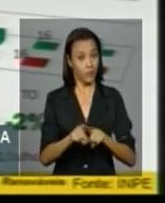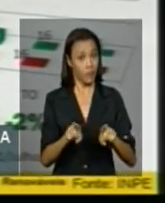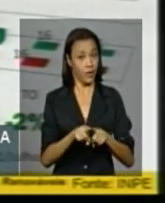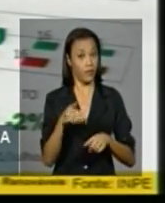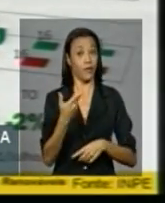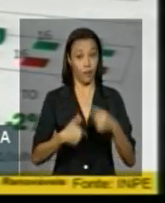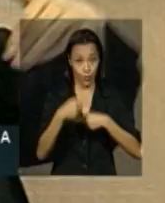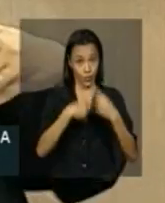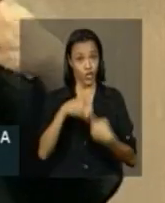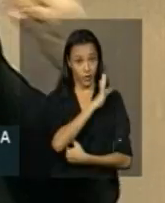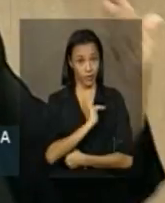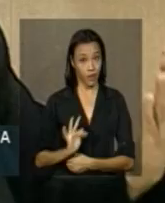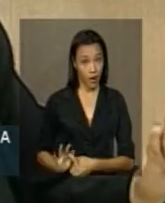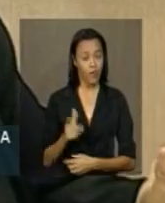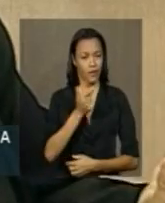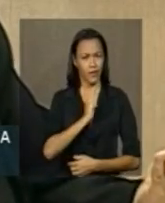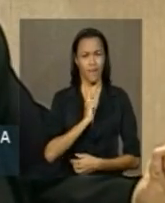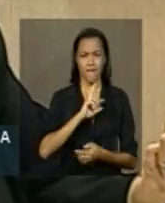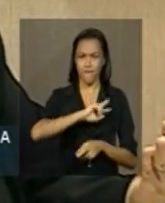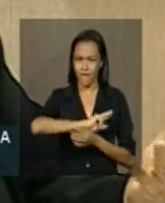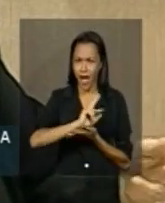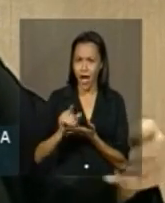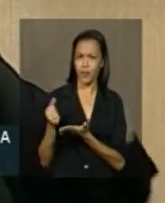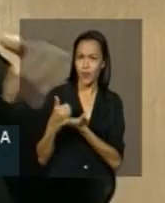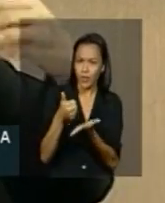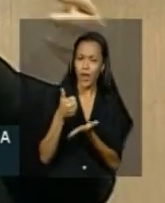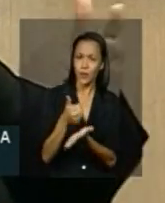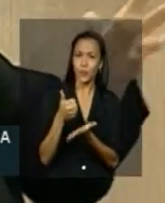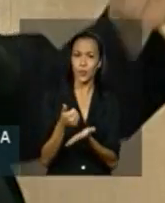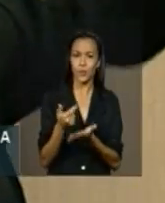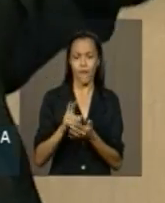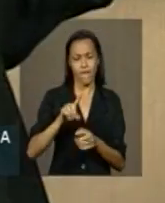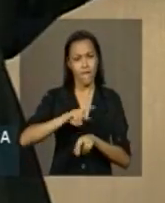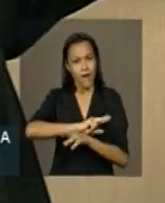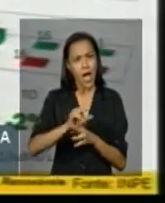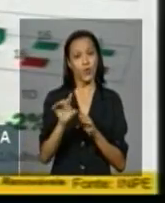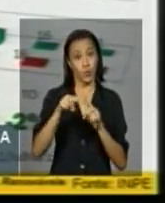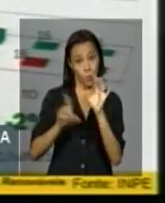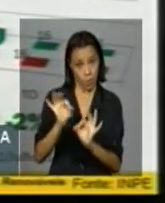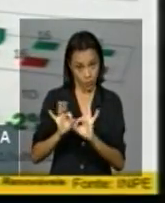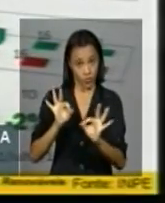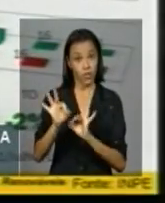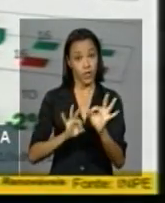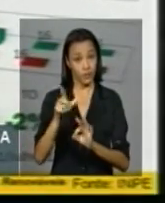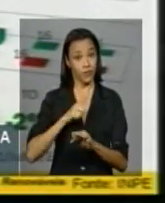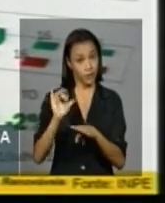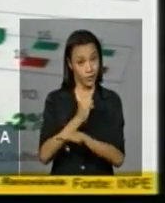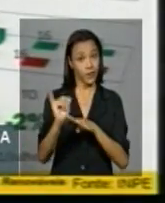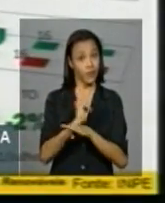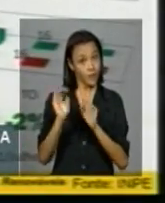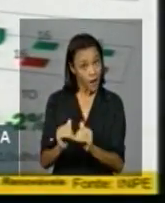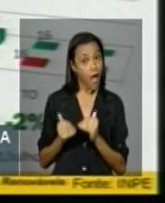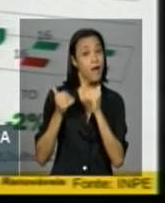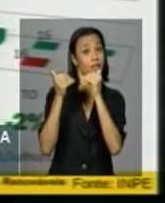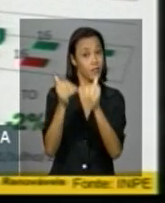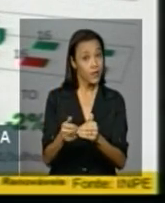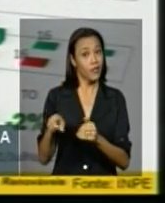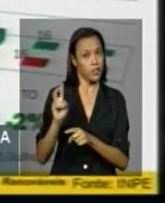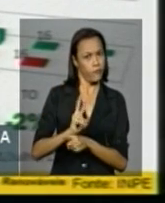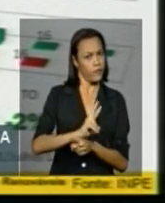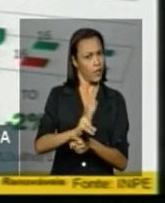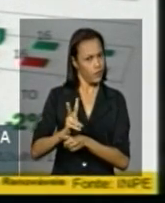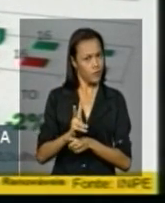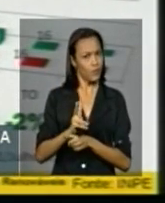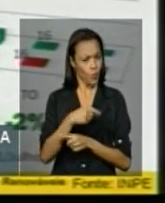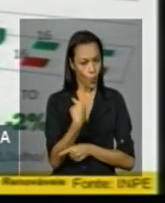Federal um estado que trabalha com vários investimentos em proteção de Floresta vários projetos e uma estratégia muito avançada de monitoramento que eles têm com o